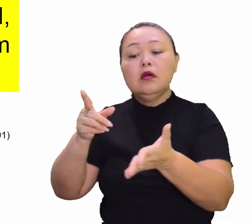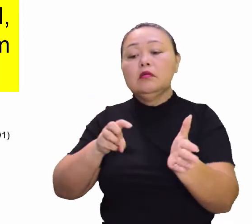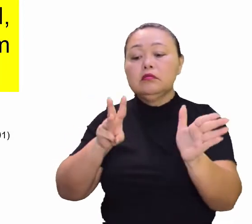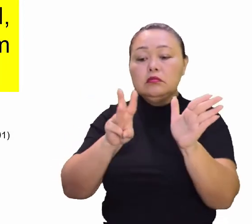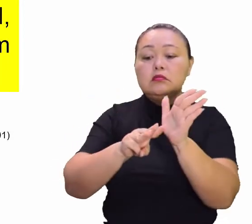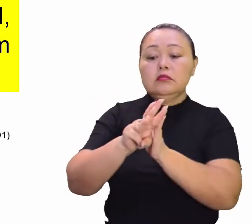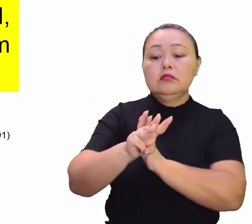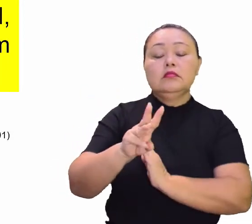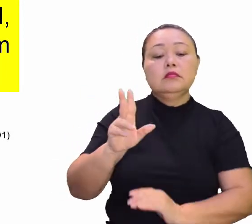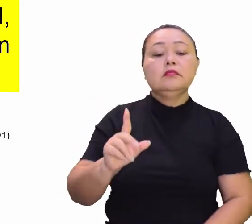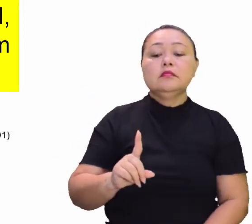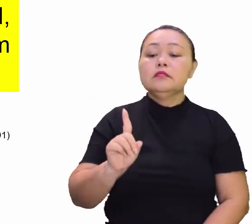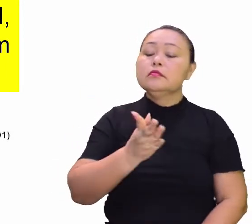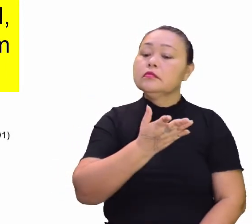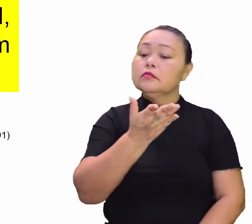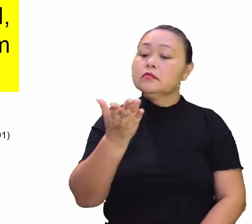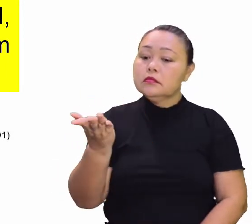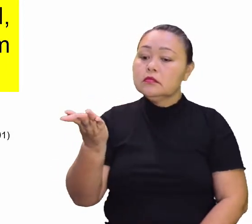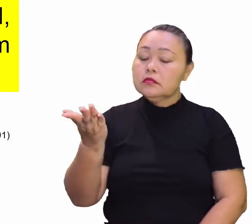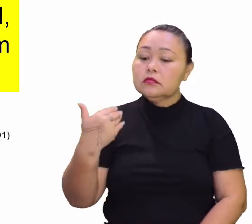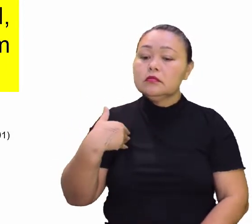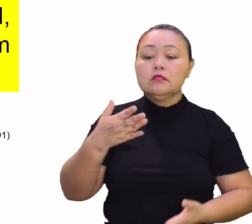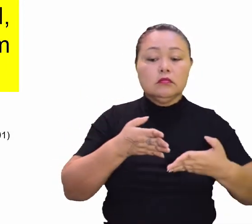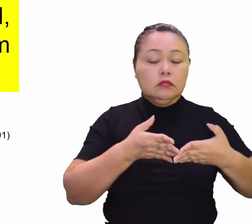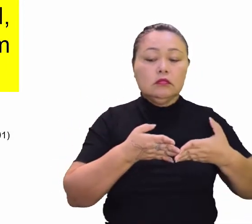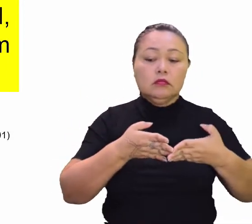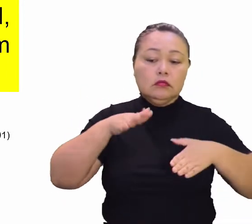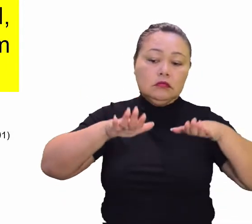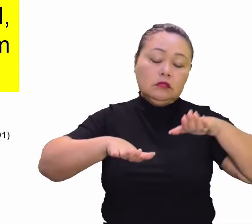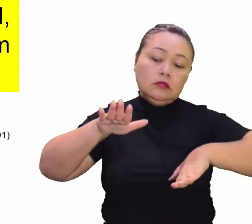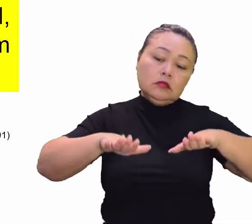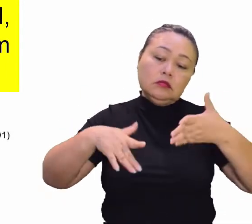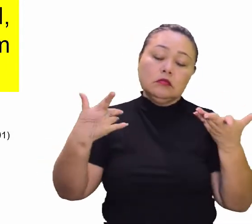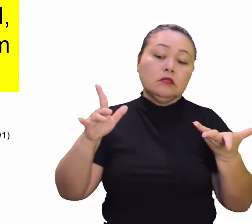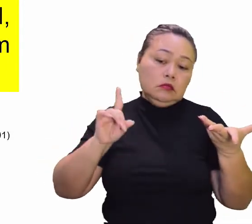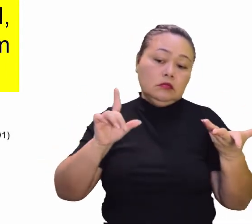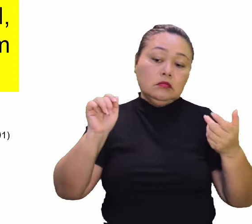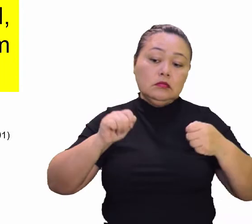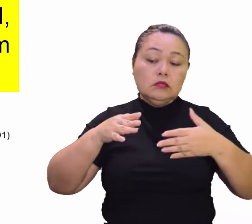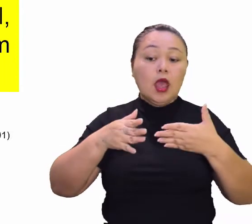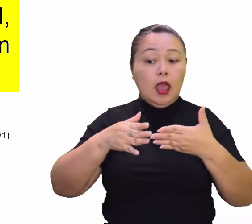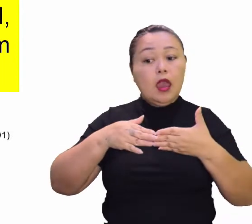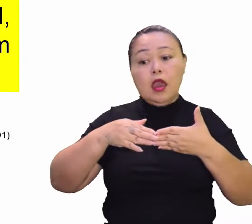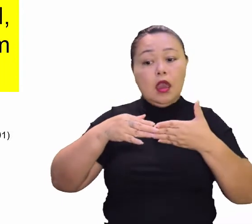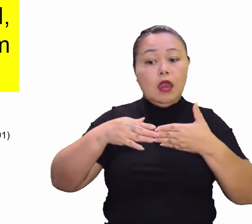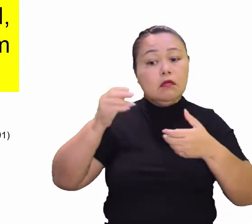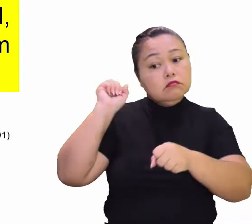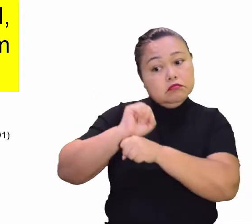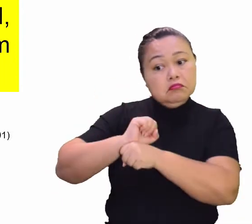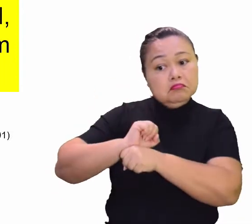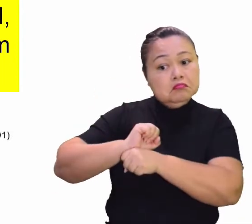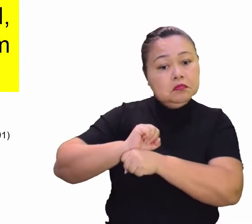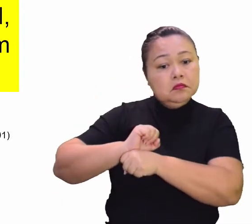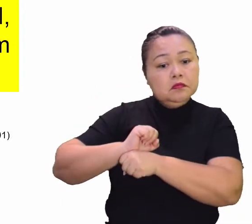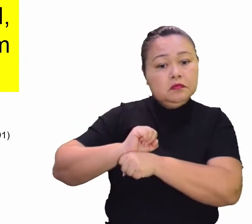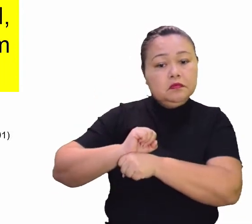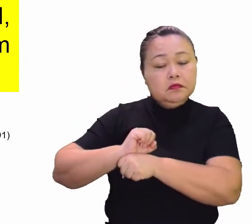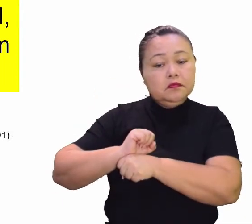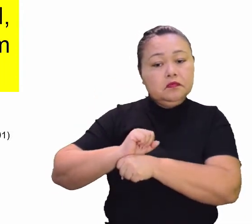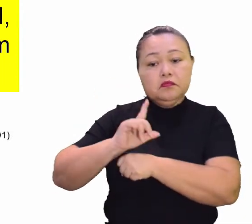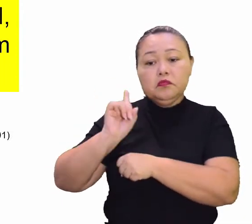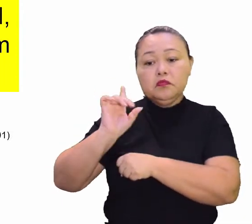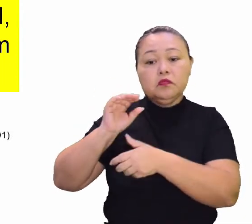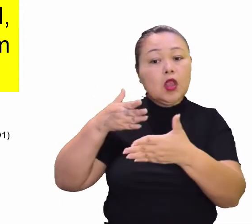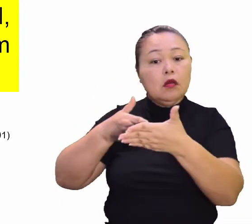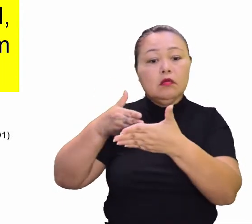Isso. para a questão até mesmo das embarcações, que às vezes, dependendo do tamanho, é até suspensa. Isso, exatamente. Ou seja, não pode haver